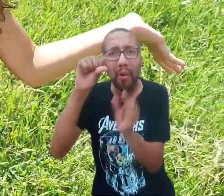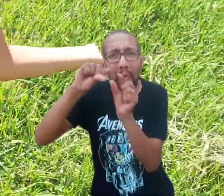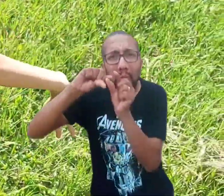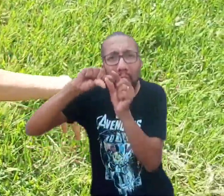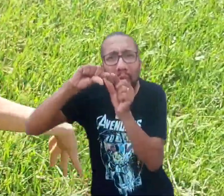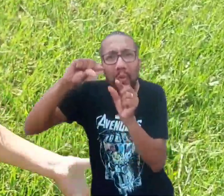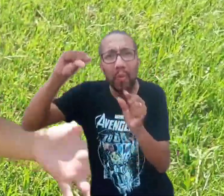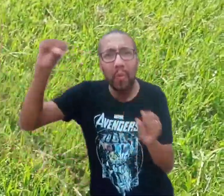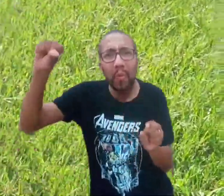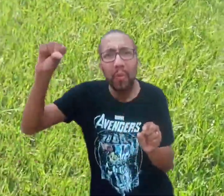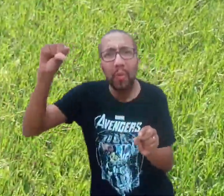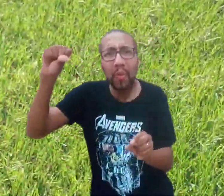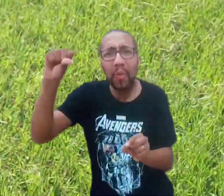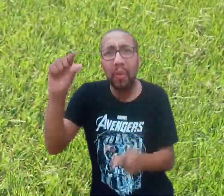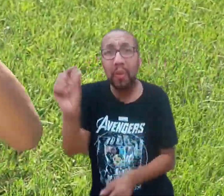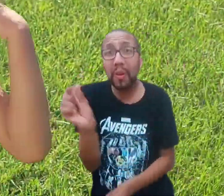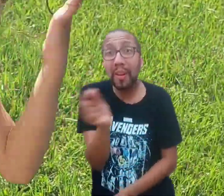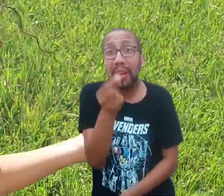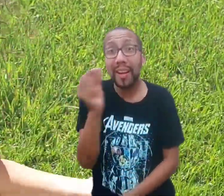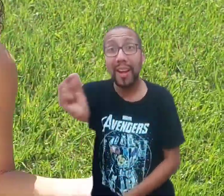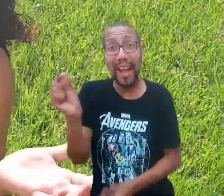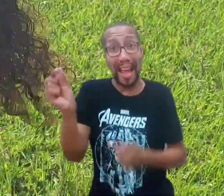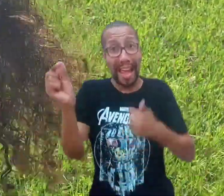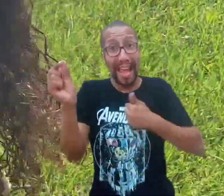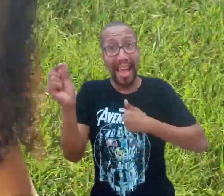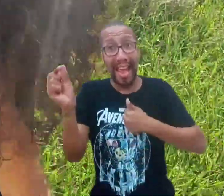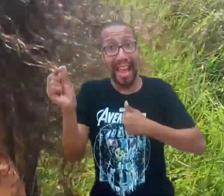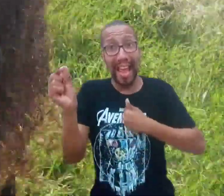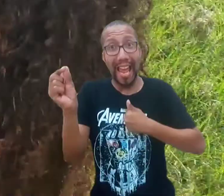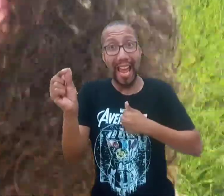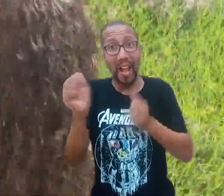Deixado aqui, então vou levar pra minha casa.